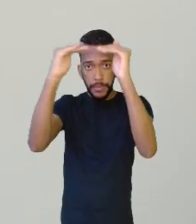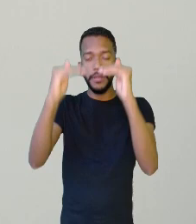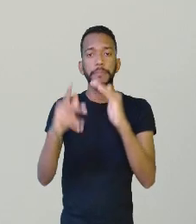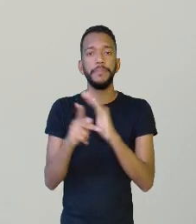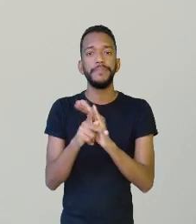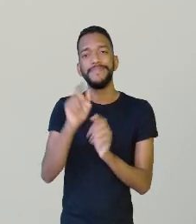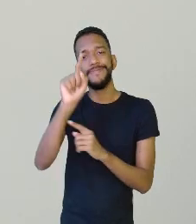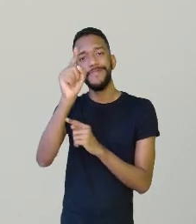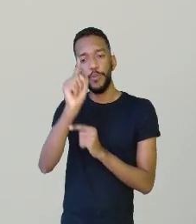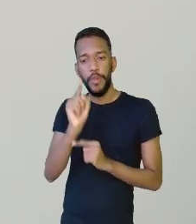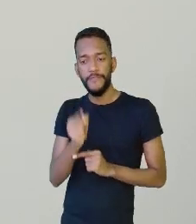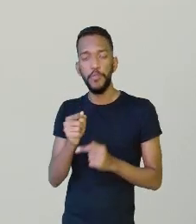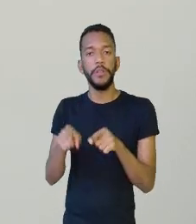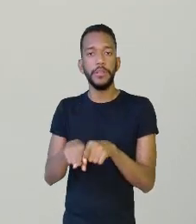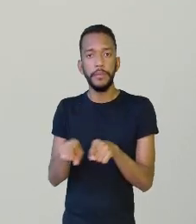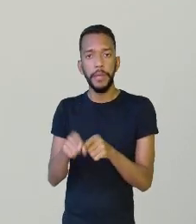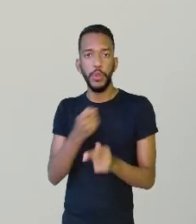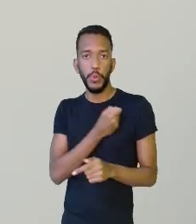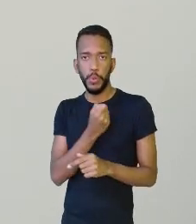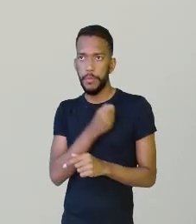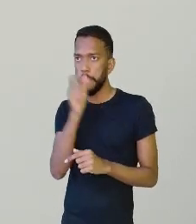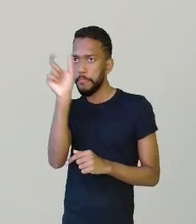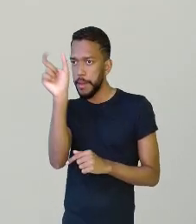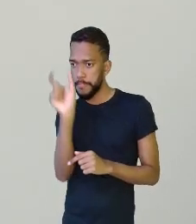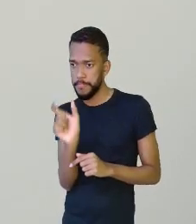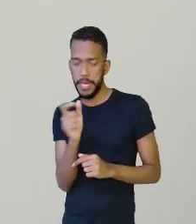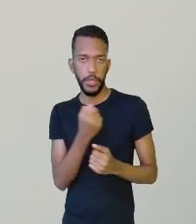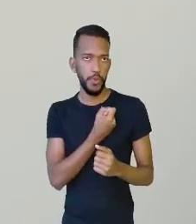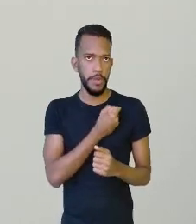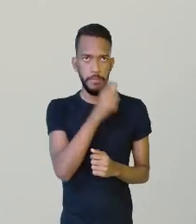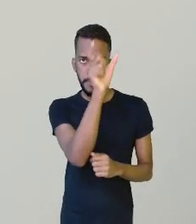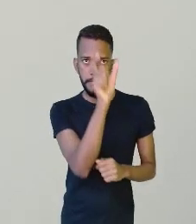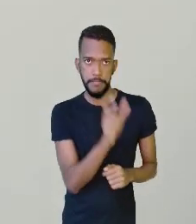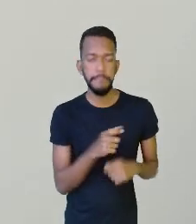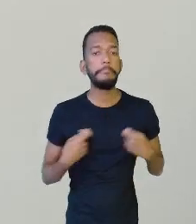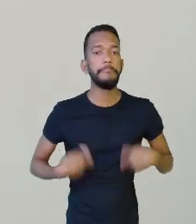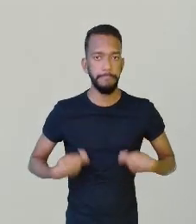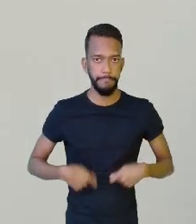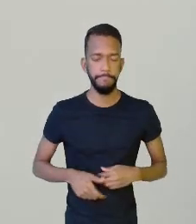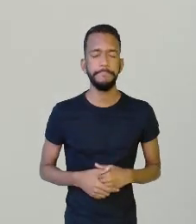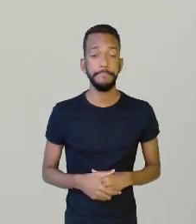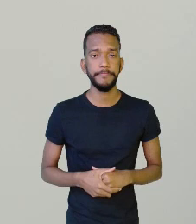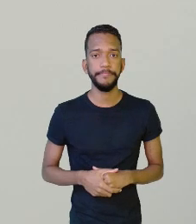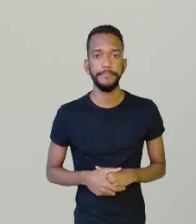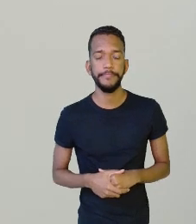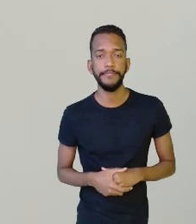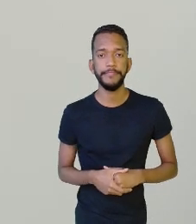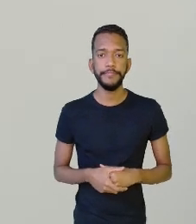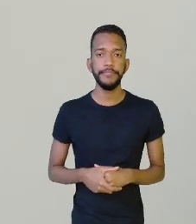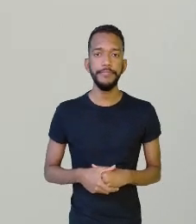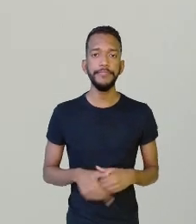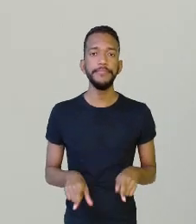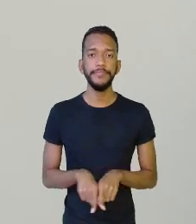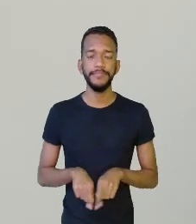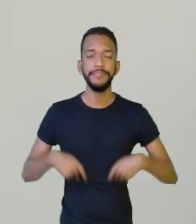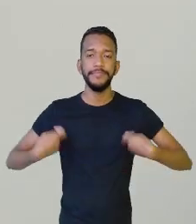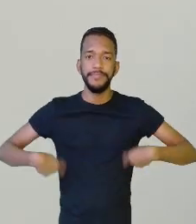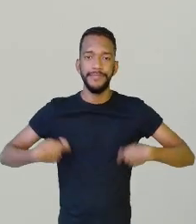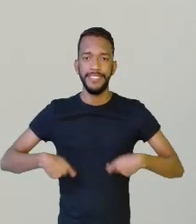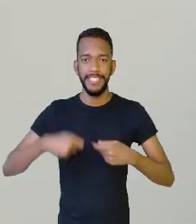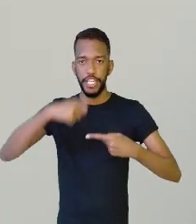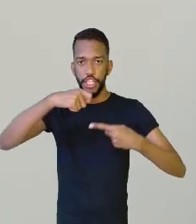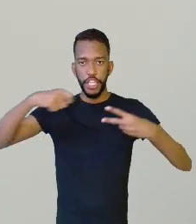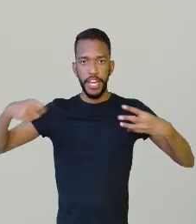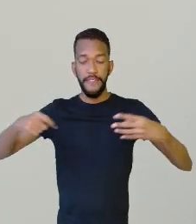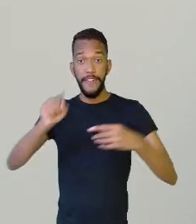a posição dos números para conseguir encontrar o valor correto. A gente precisa escrever os números de forma que